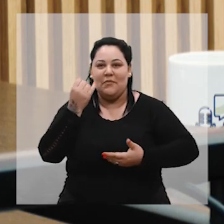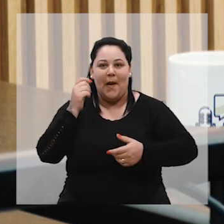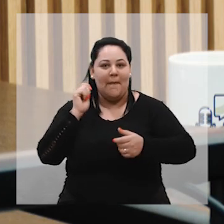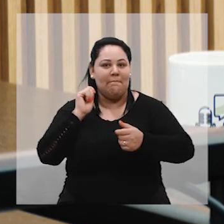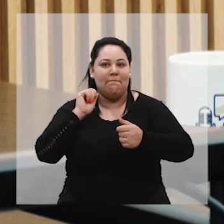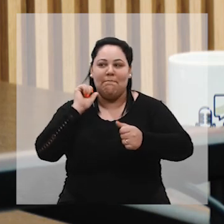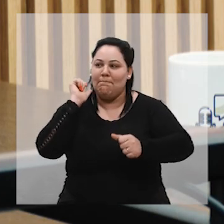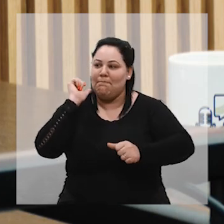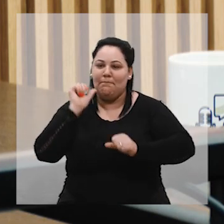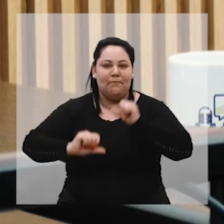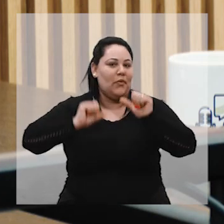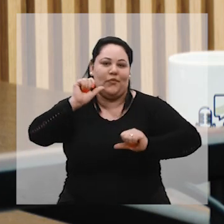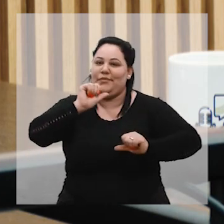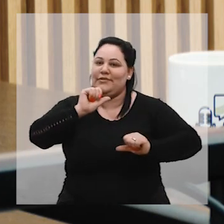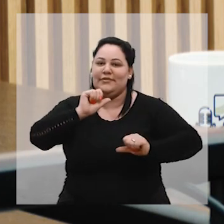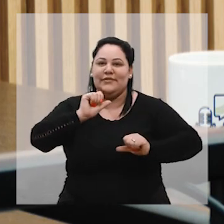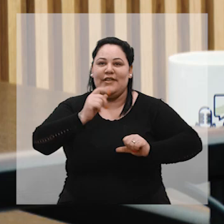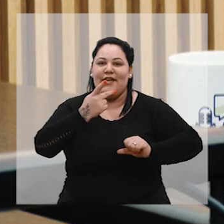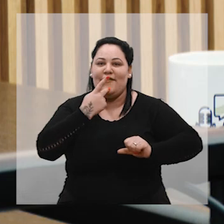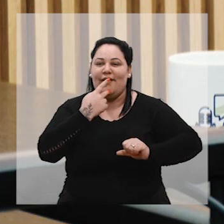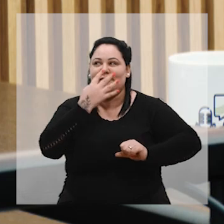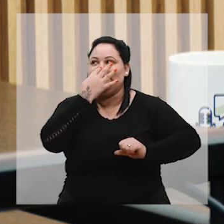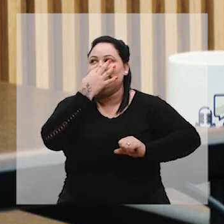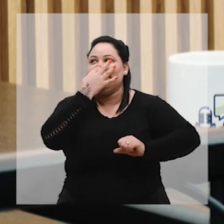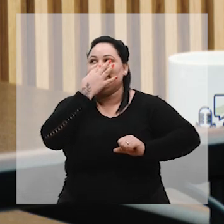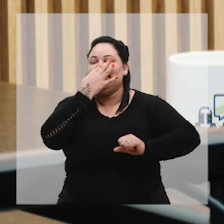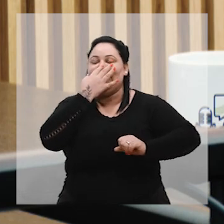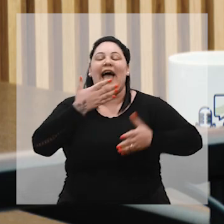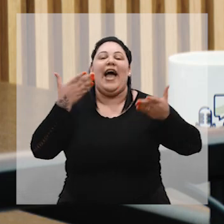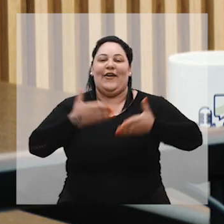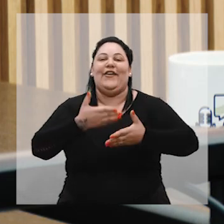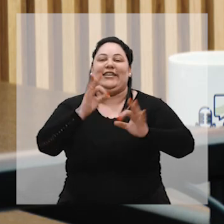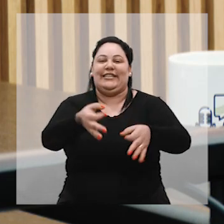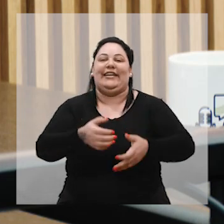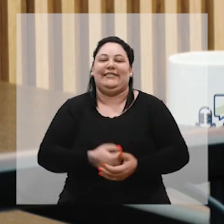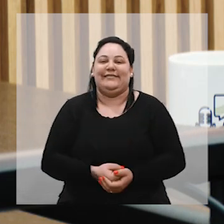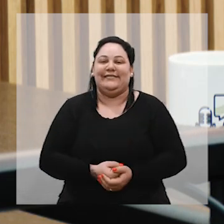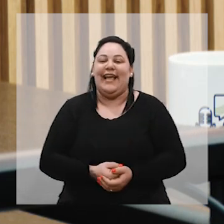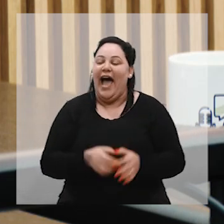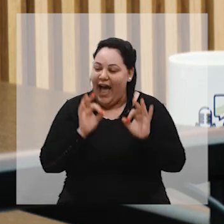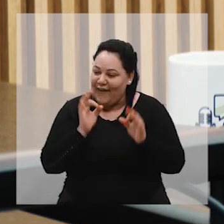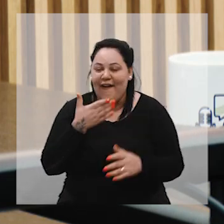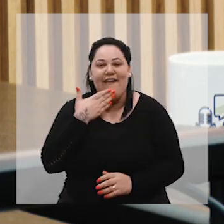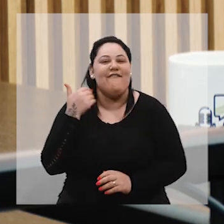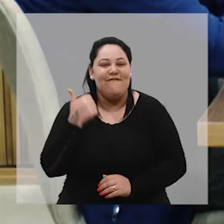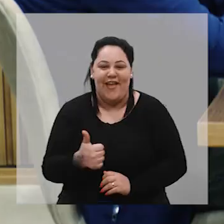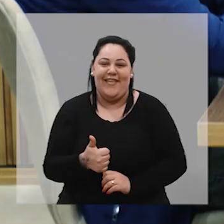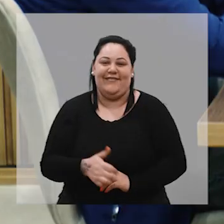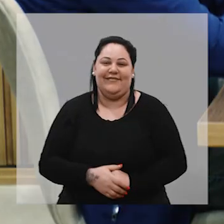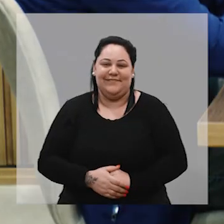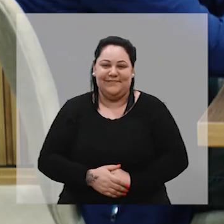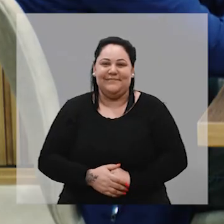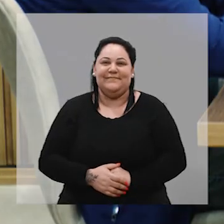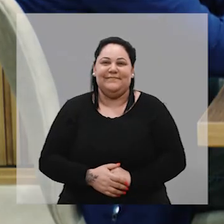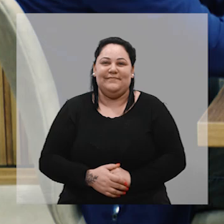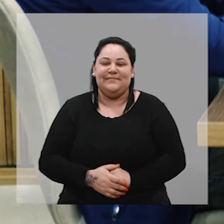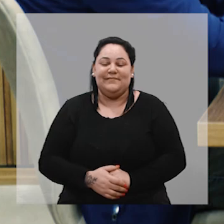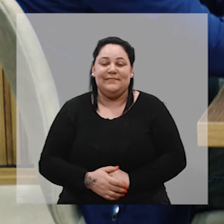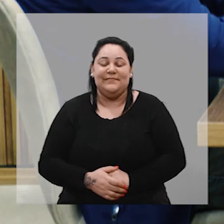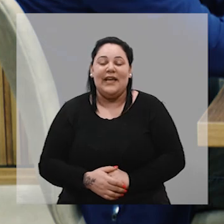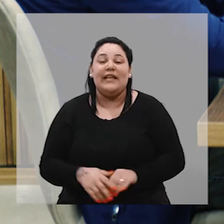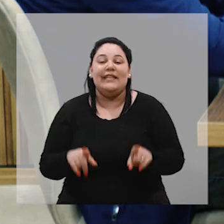foi aquela virada de chave que tu fala assim, agora deu certo. Agora valeu a pena. A gente viu